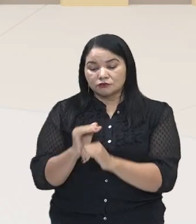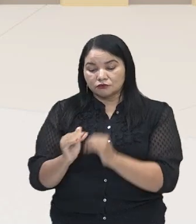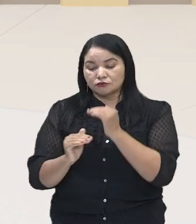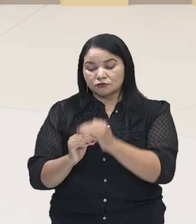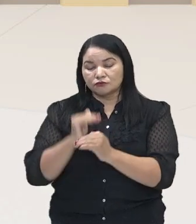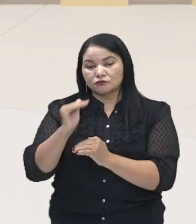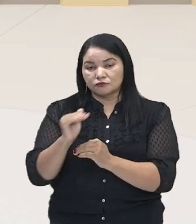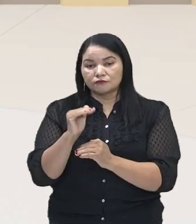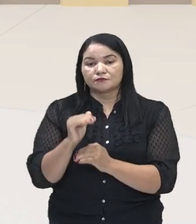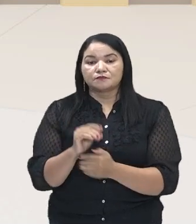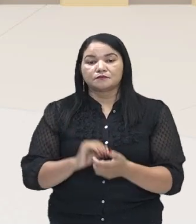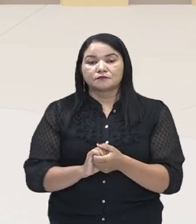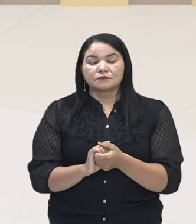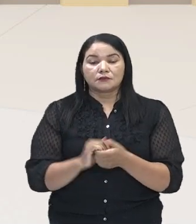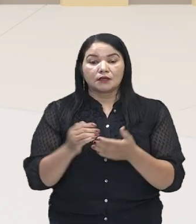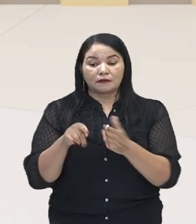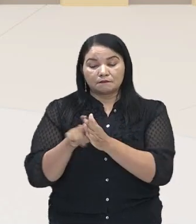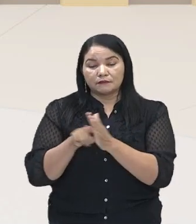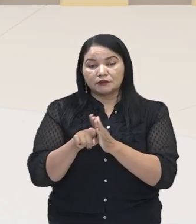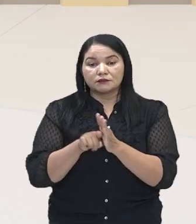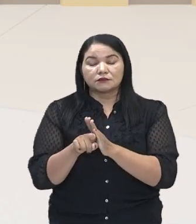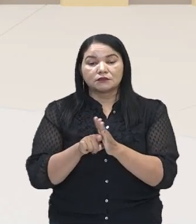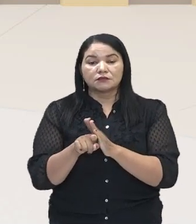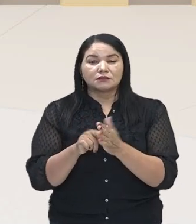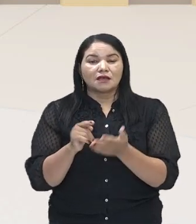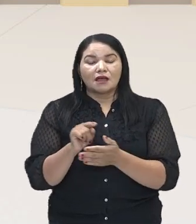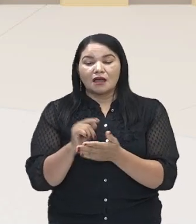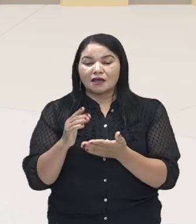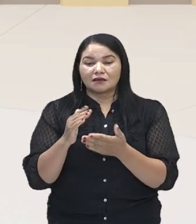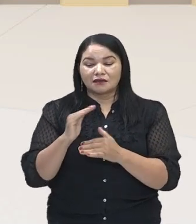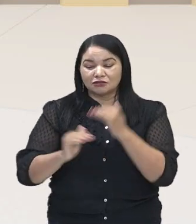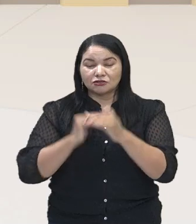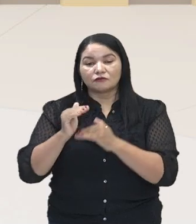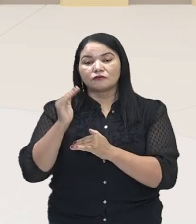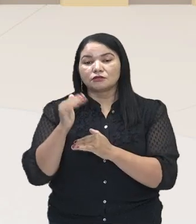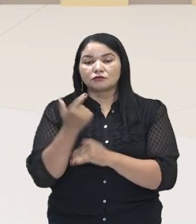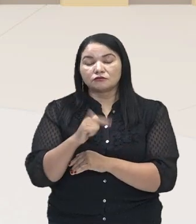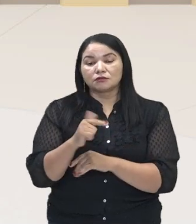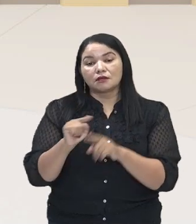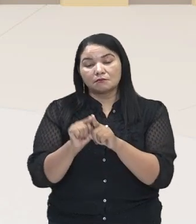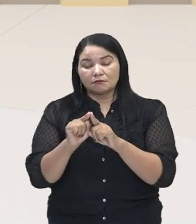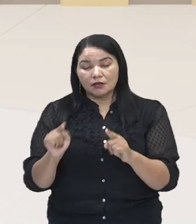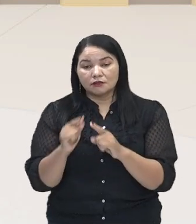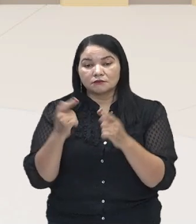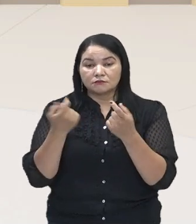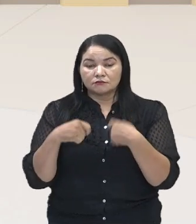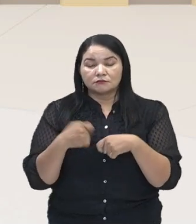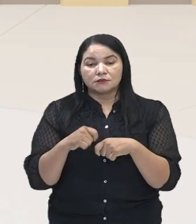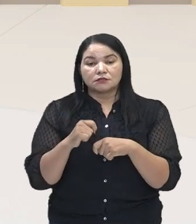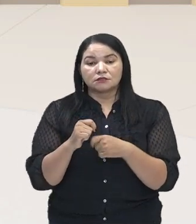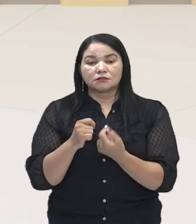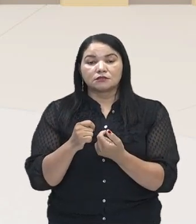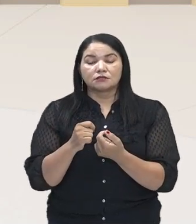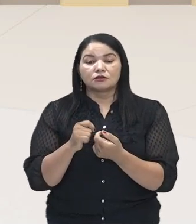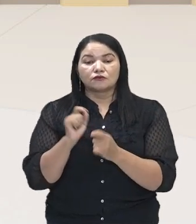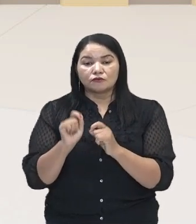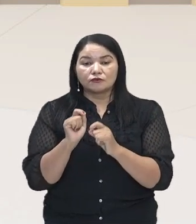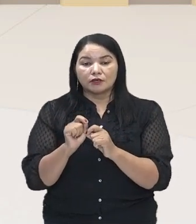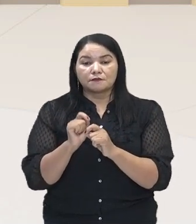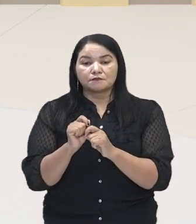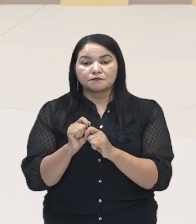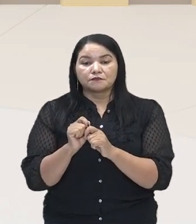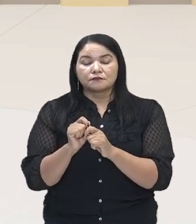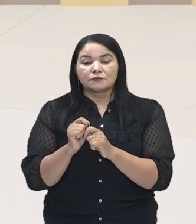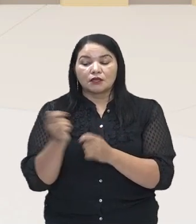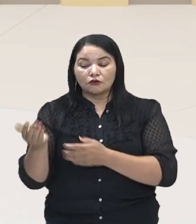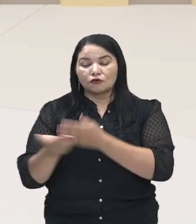As pesquisas, muitas vezes, nesses países não são tão desenvolvidas, e aí é importante compartilhar